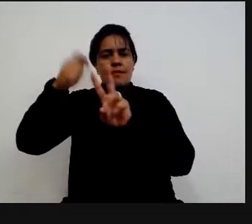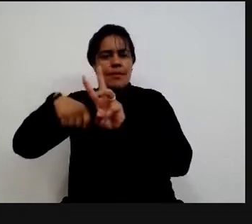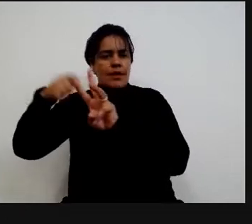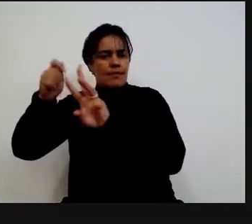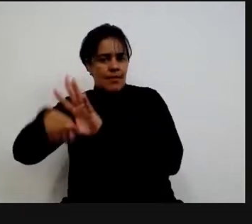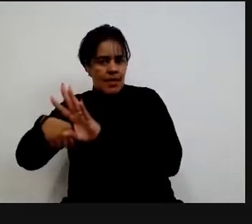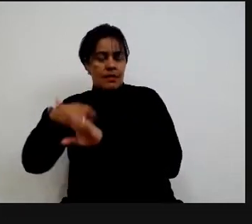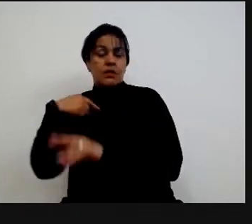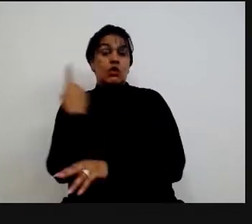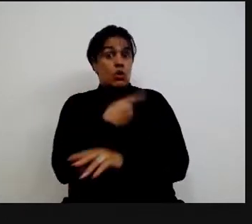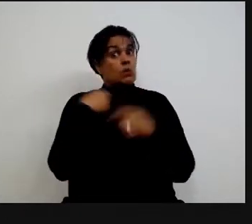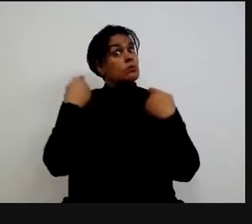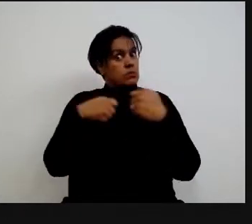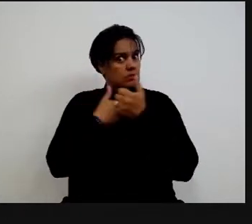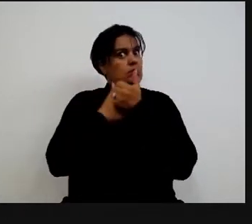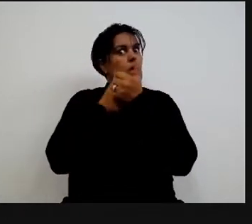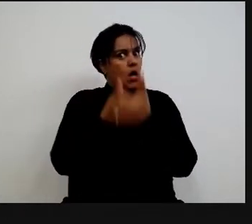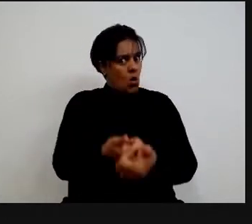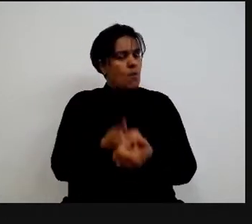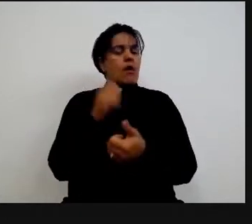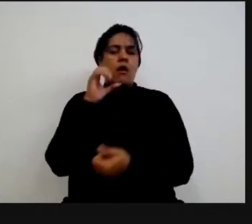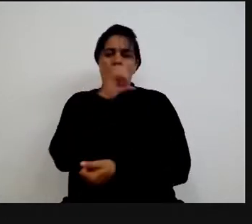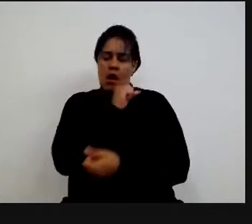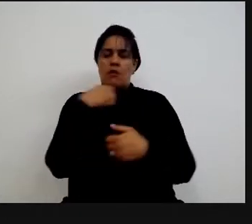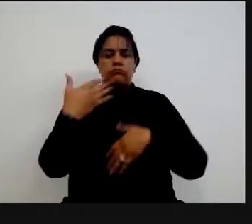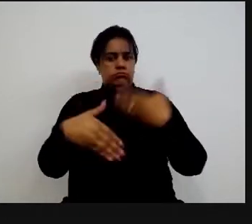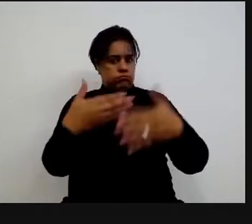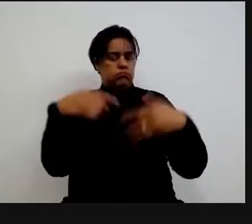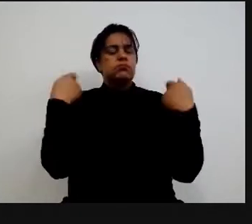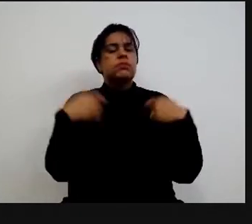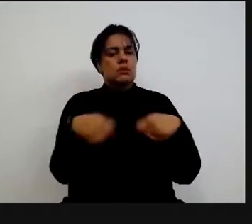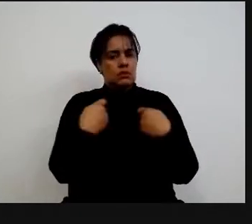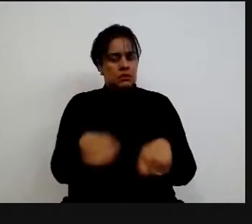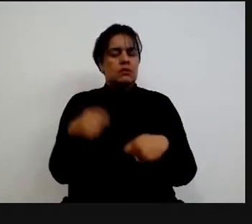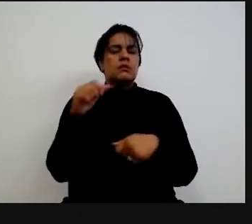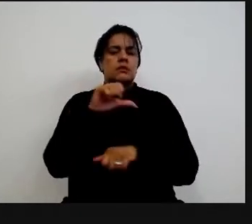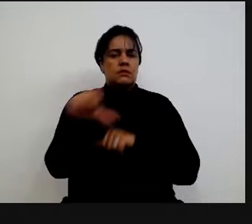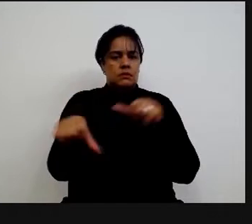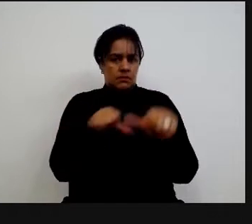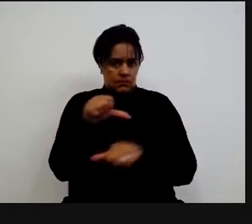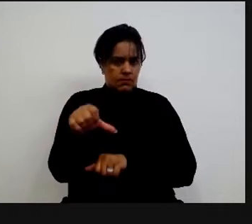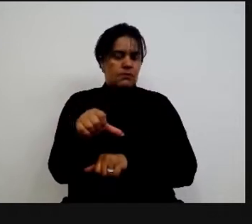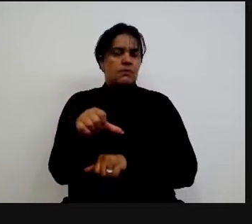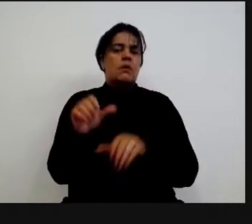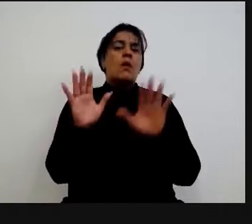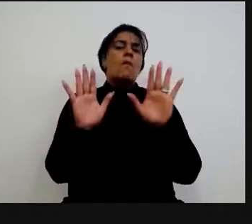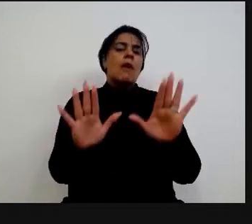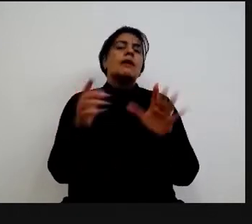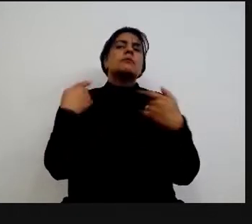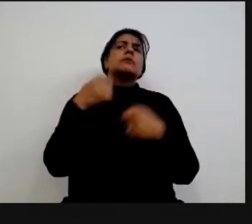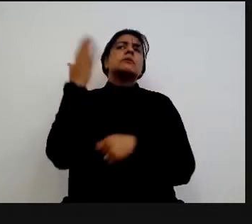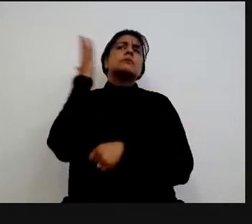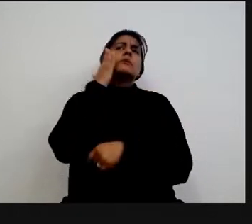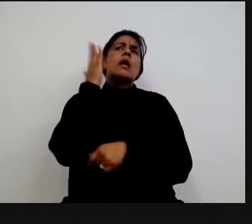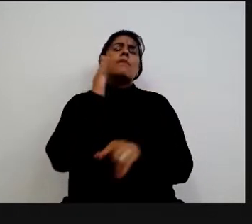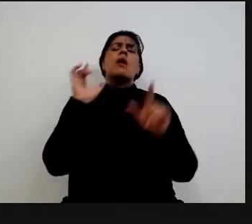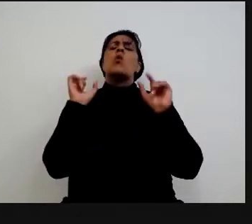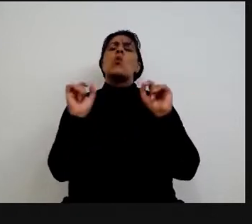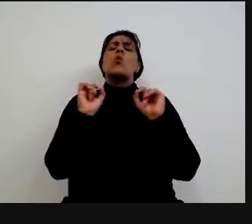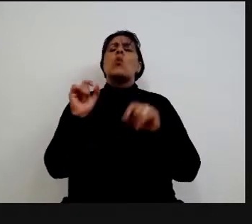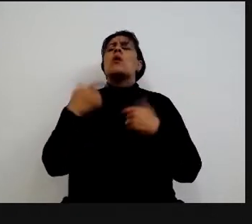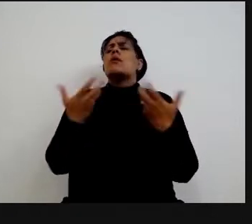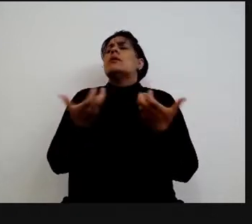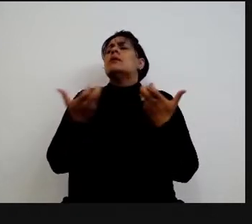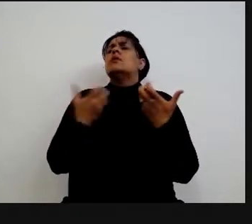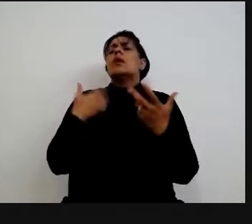que a gente precisa acompanhar a velocidade dessas mudanças, mas, principalmente, que mudança eu quero como empresa, que mudança eu quero